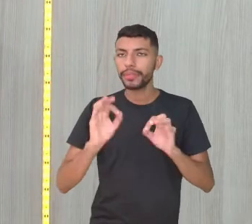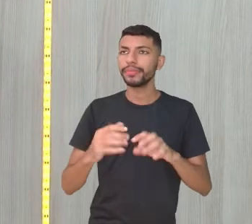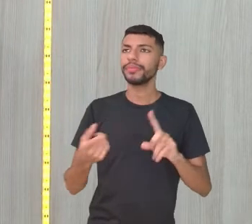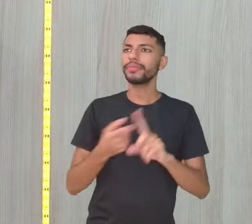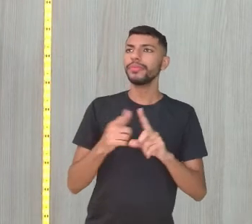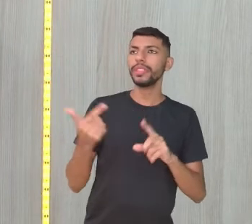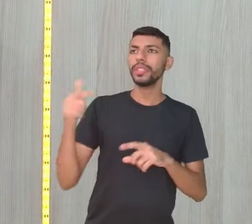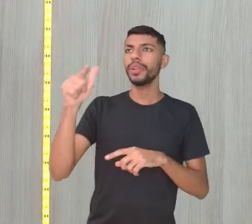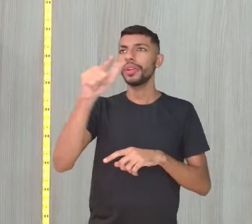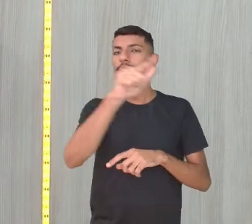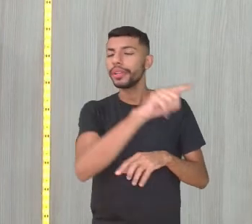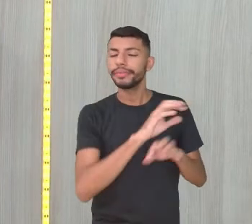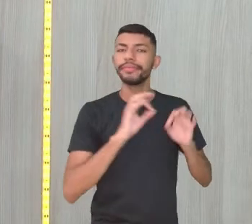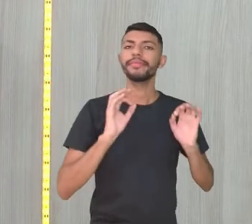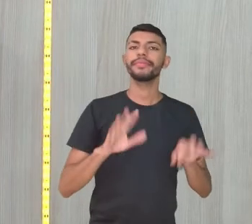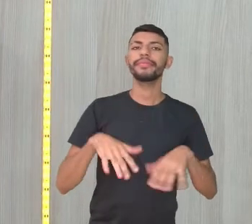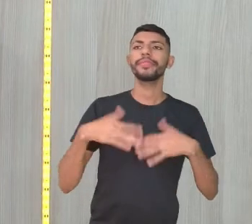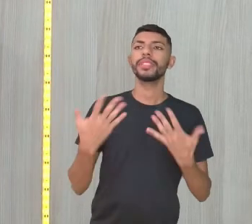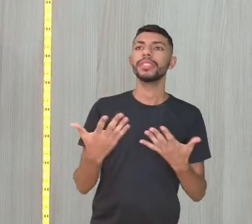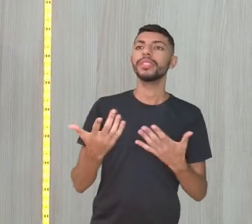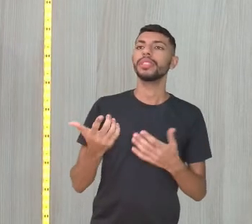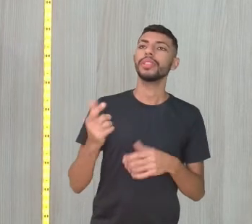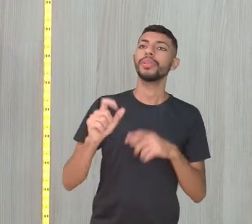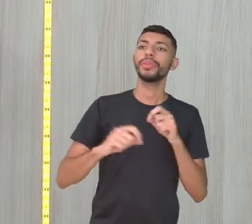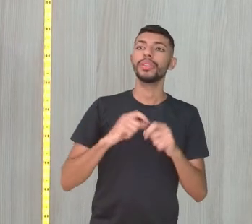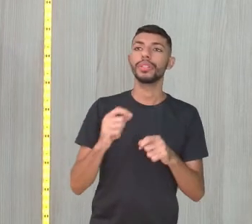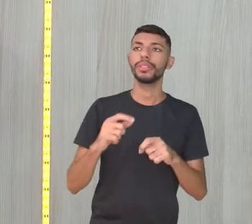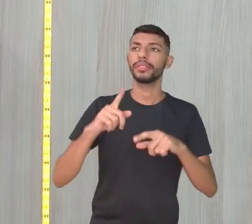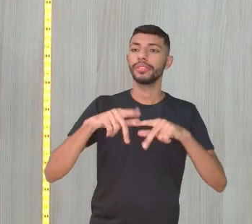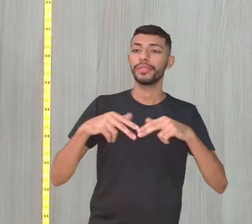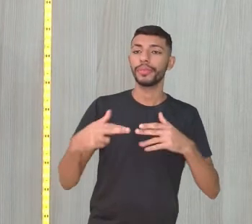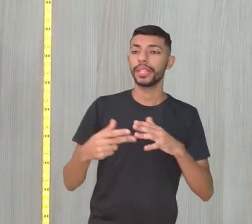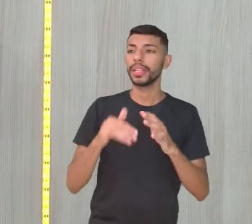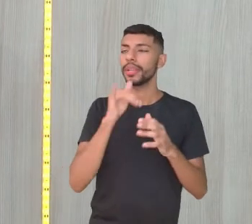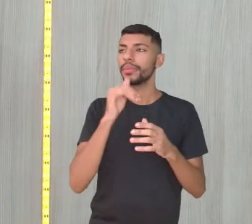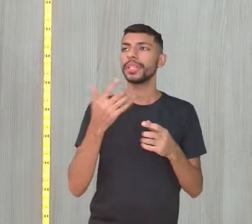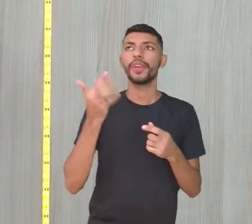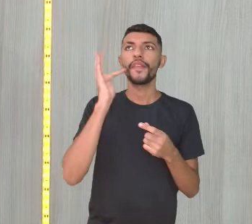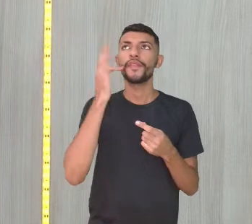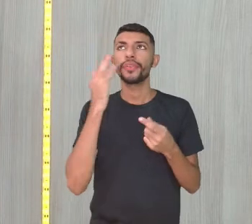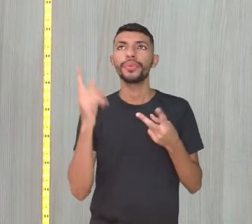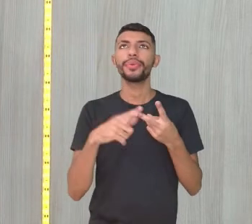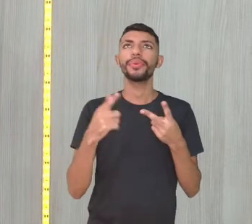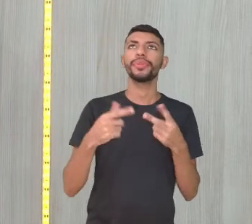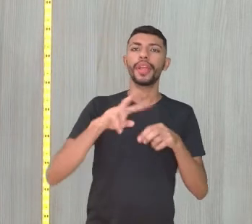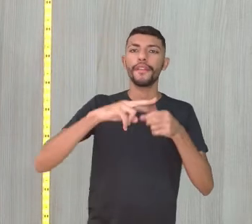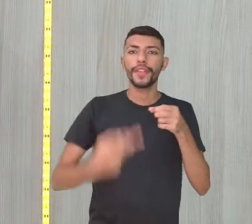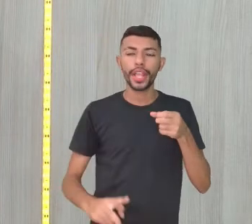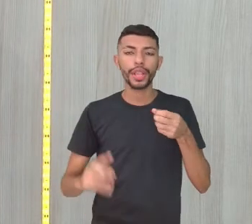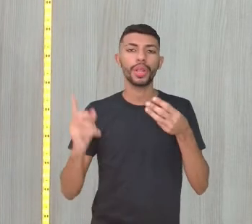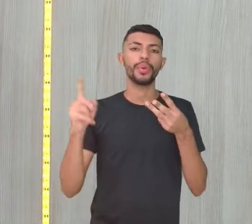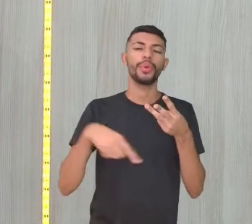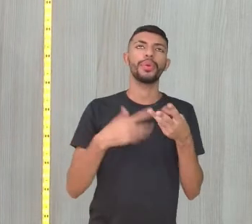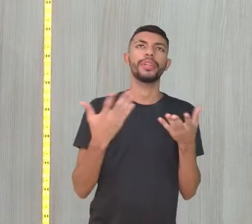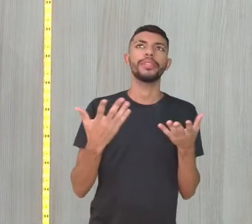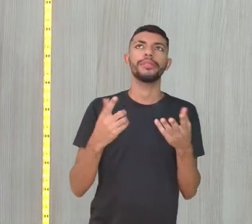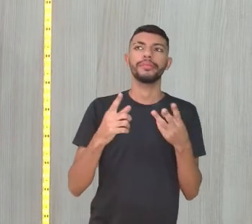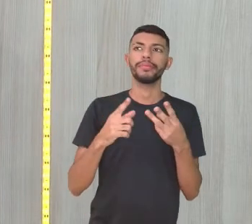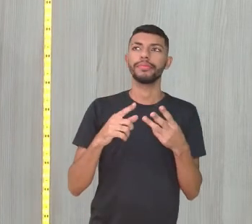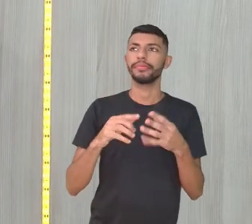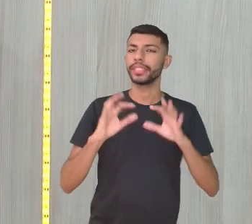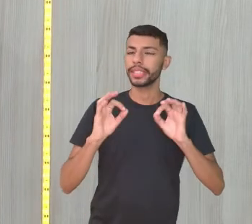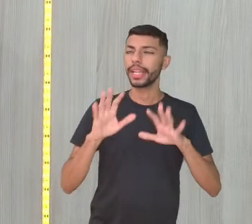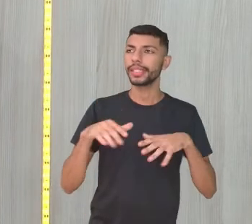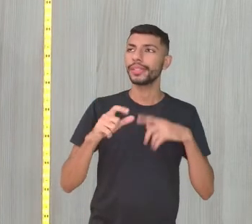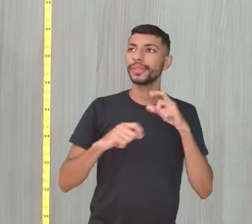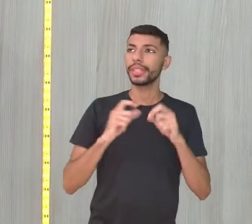de outro, e os produtos perecíveis, como frutas e verduras, os legumes que